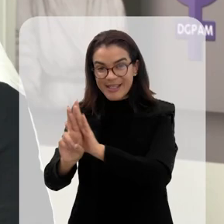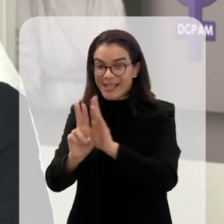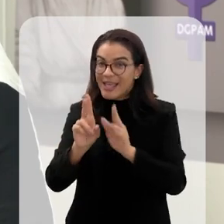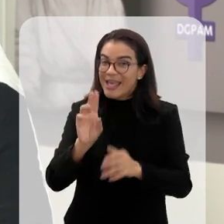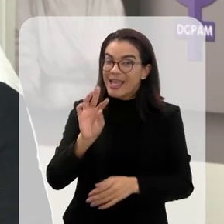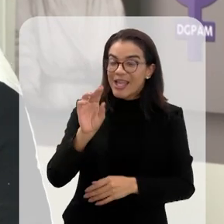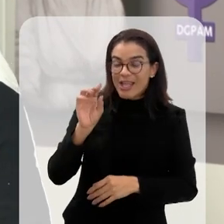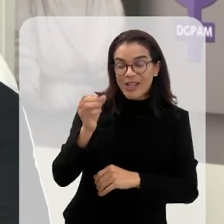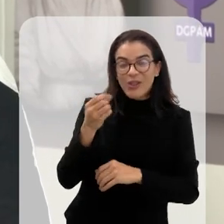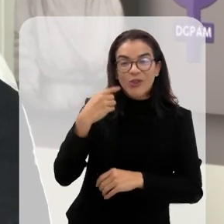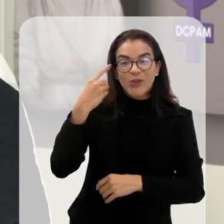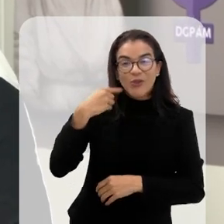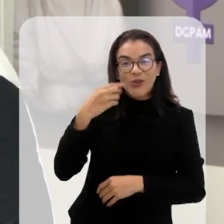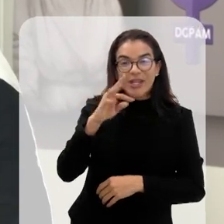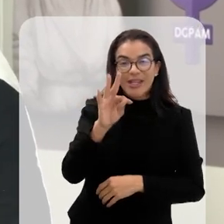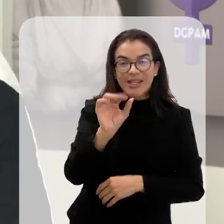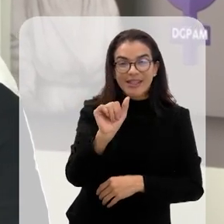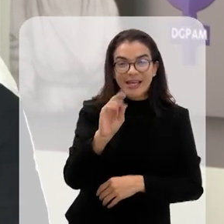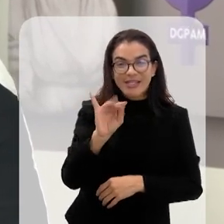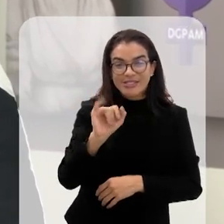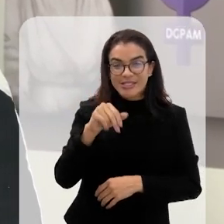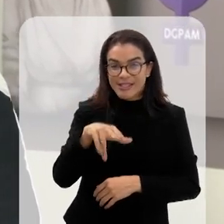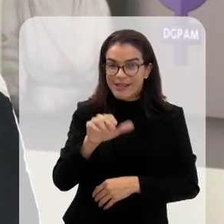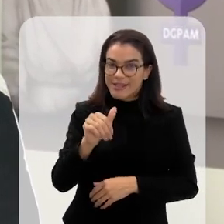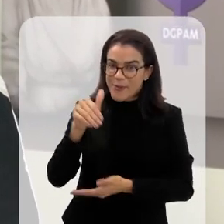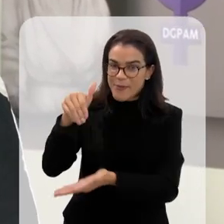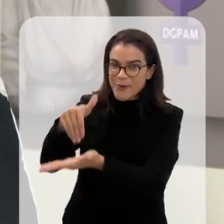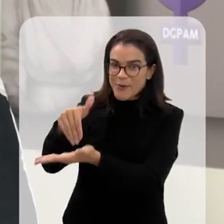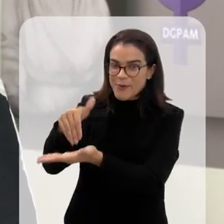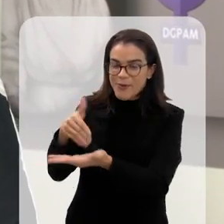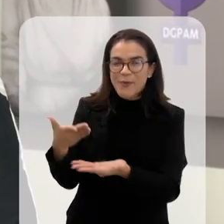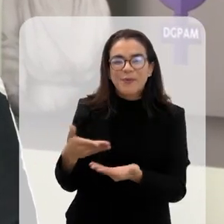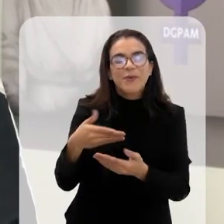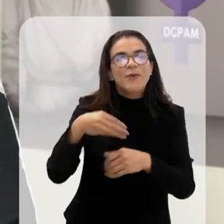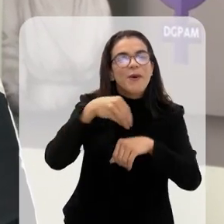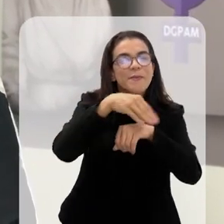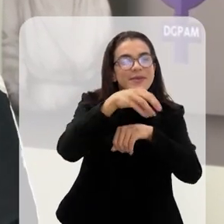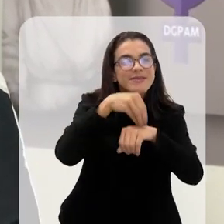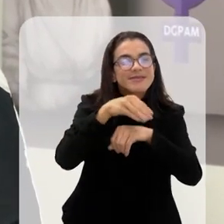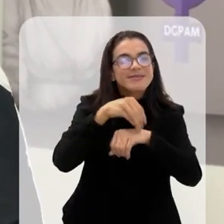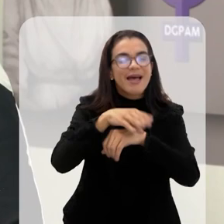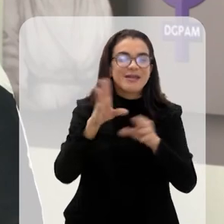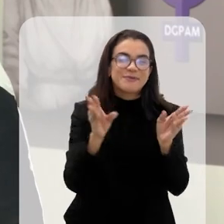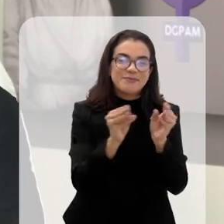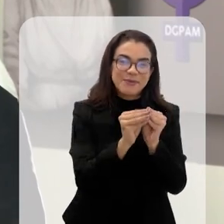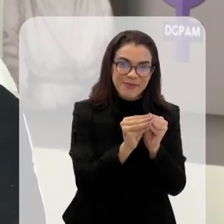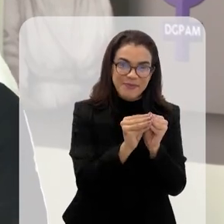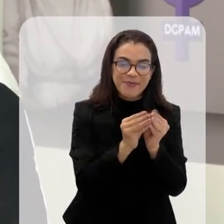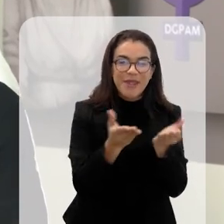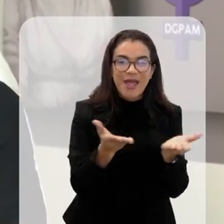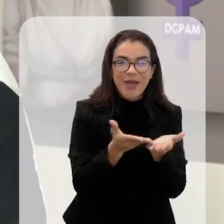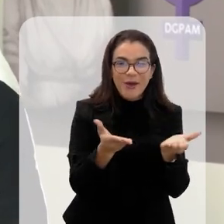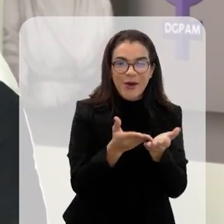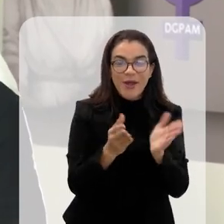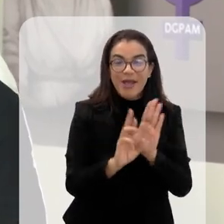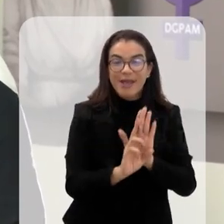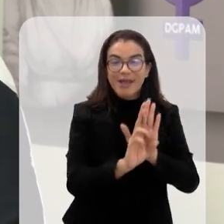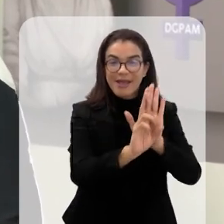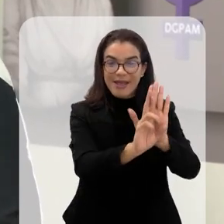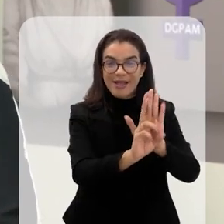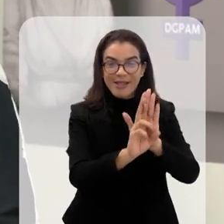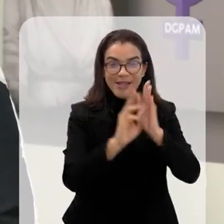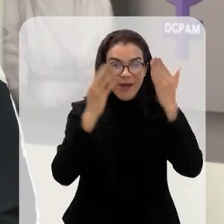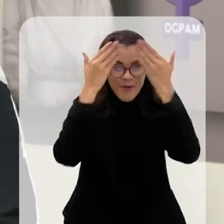doutora Tatiana por último, que deixasse uma mensagem nesse mês da mulher. Vou começar com a doutora Mônica